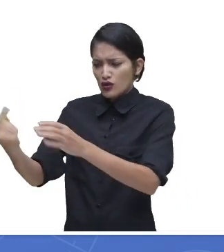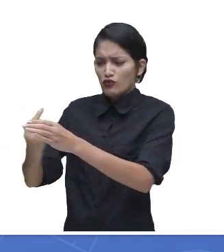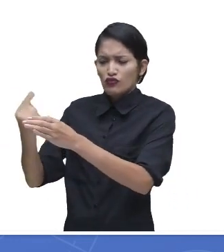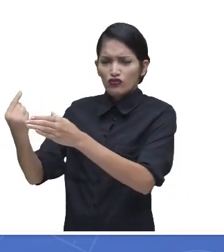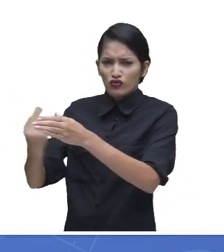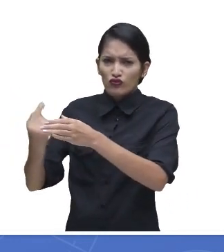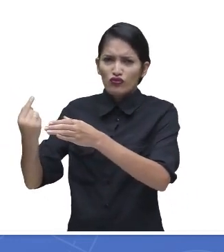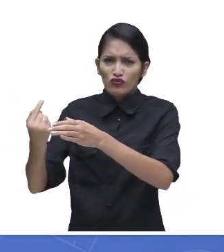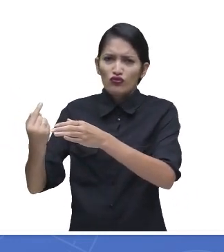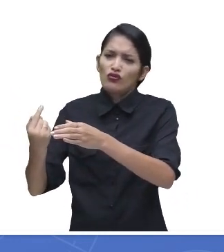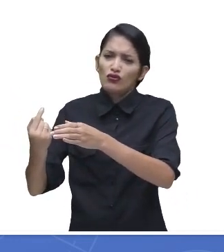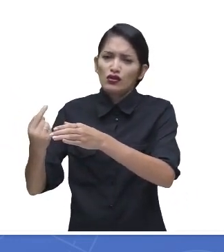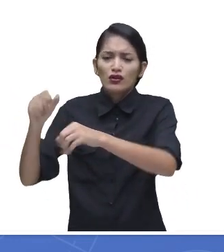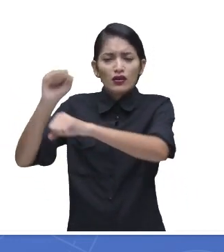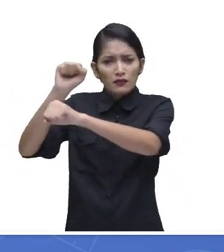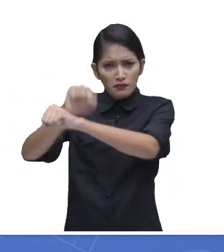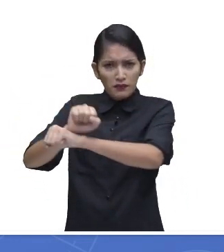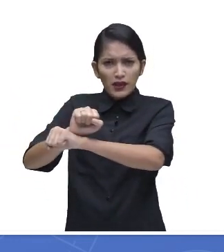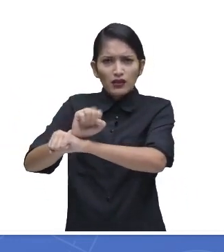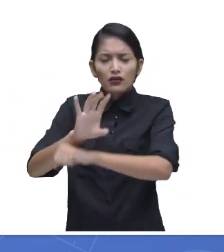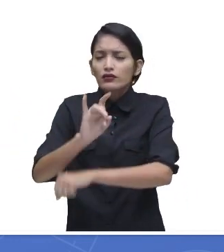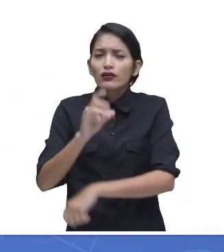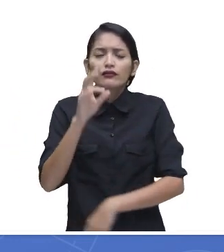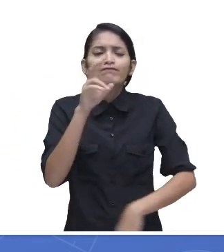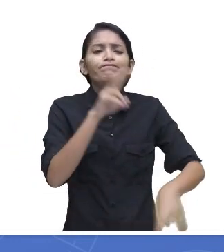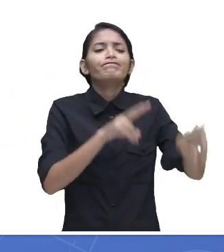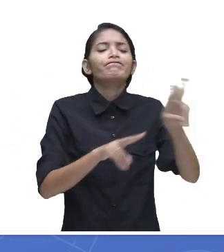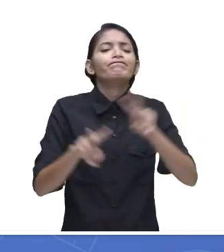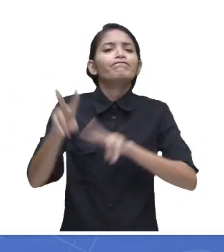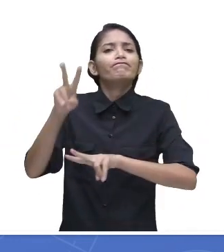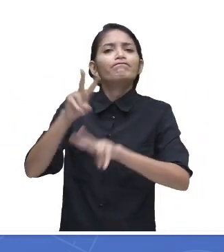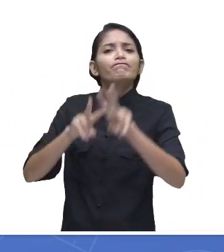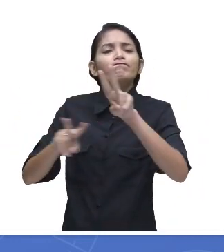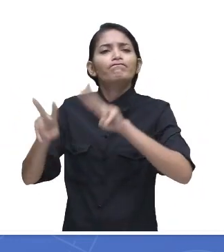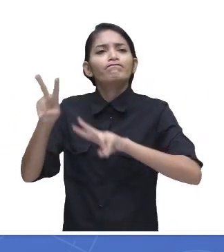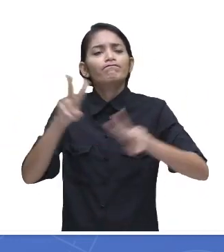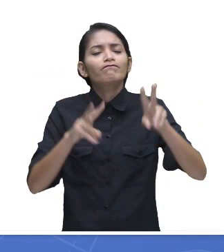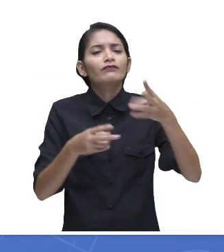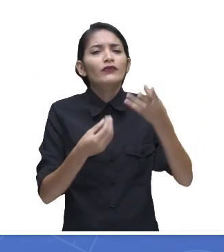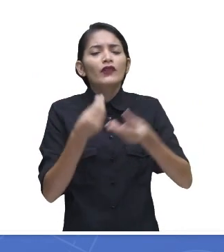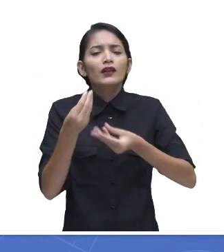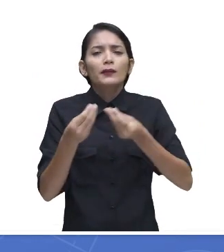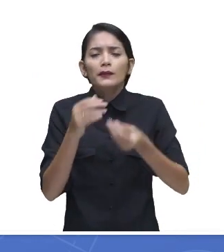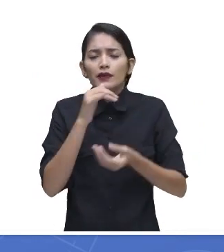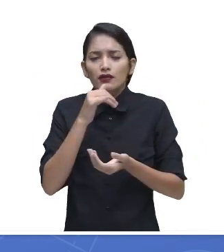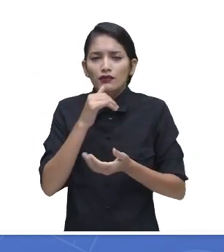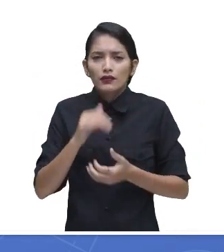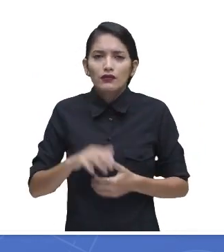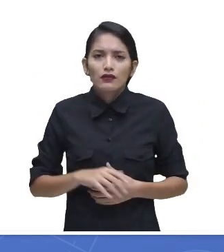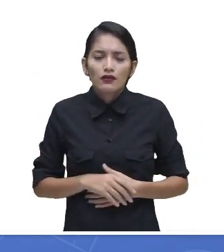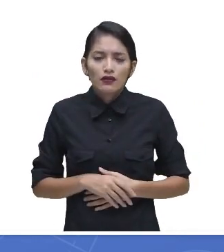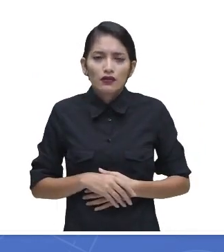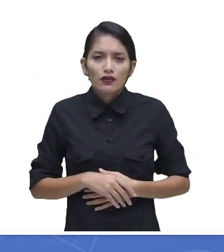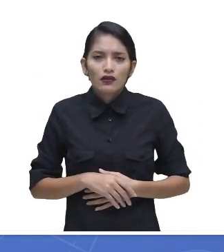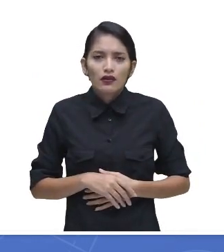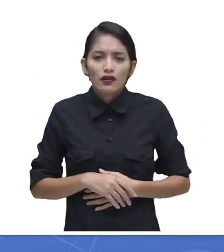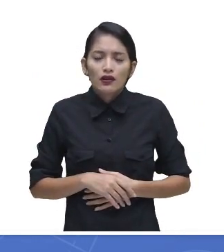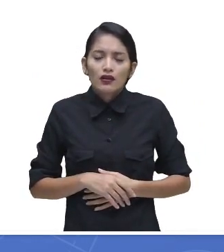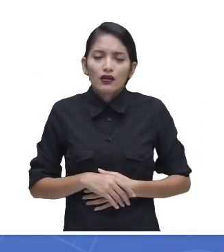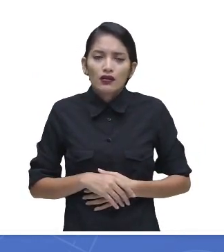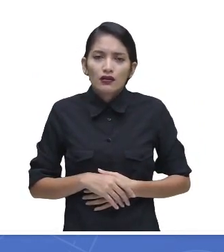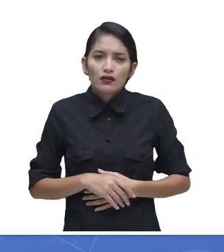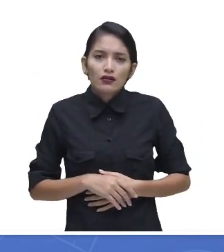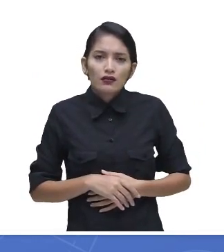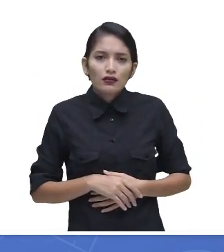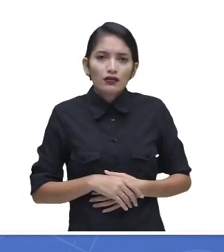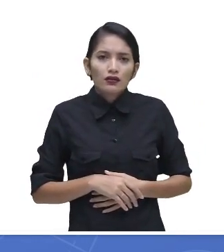Platão, é você ficar apenas vendo, como se você, quando você tem se você faz aquela sombra, né?